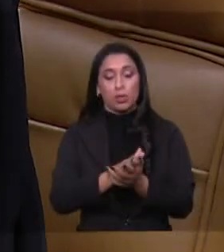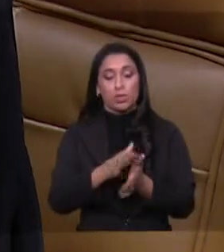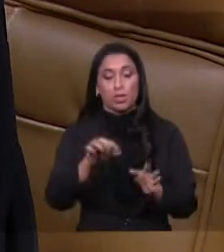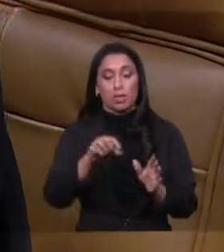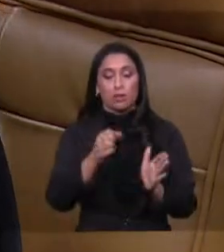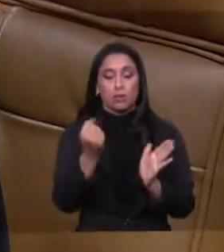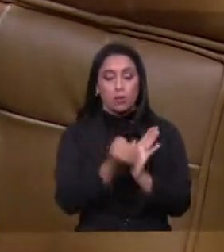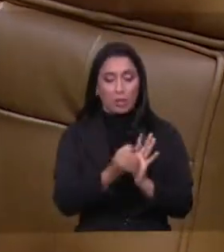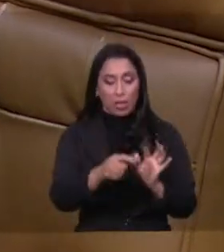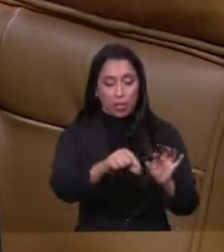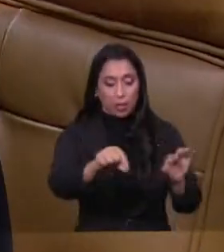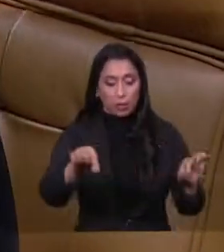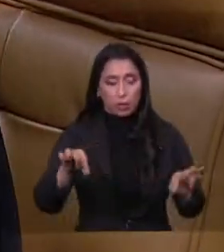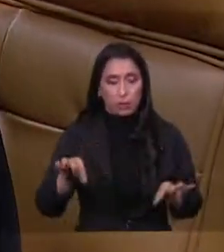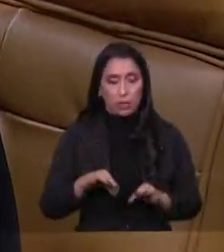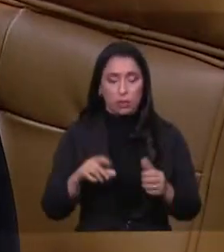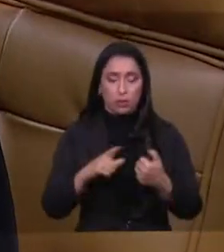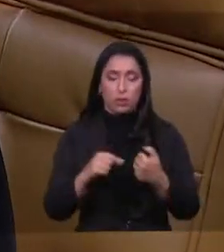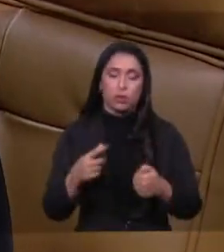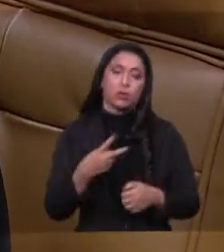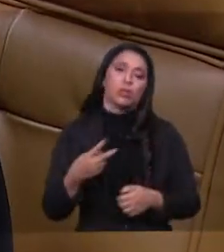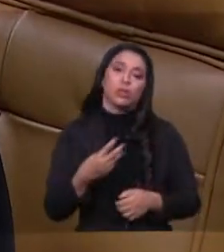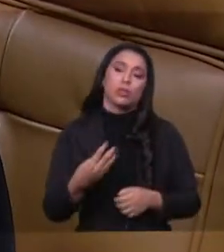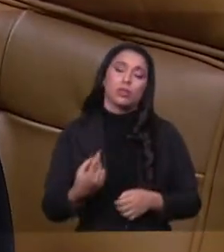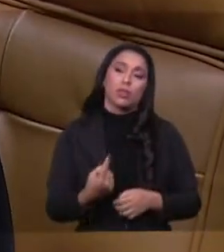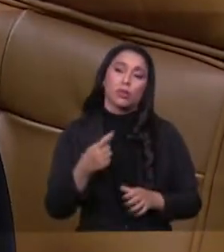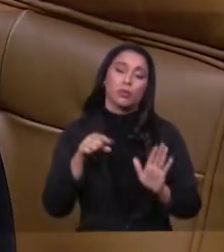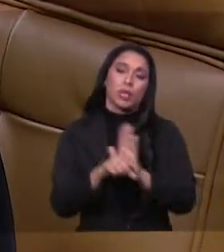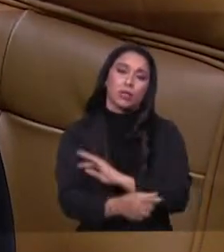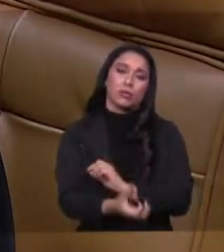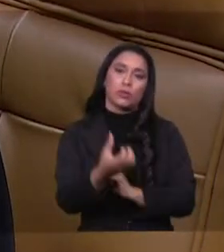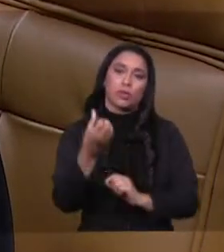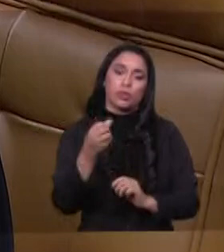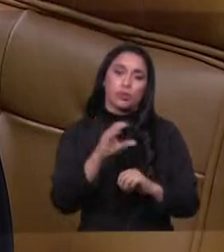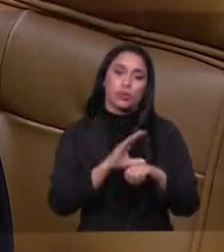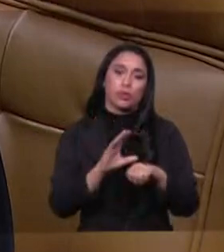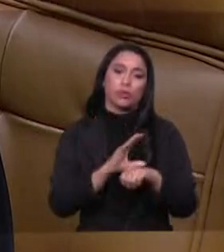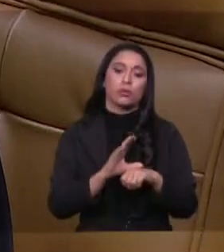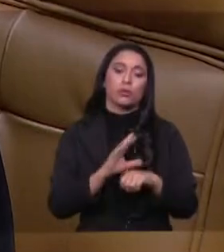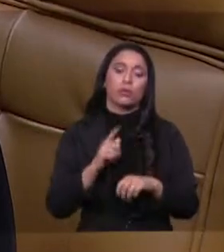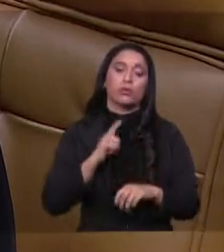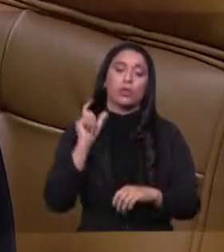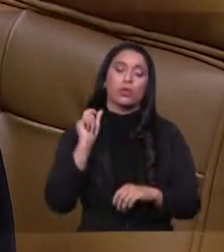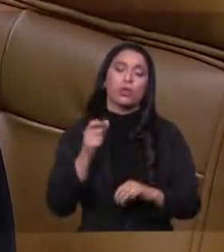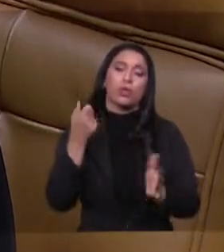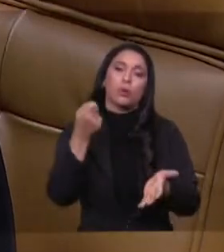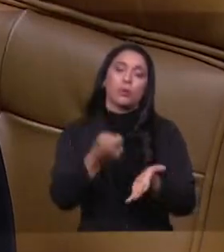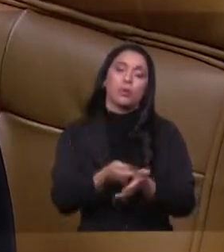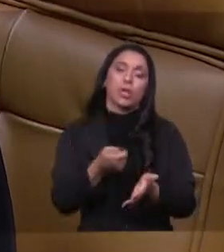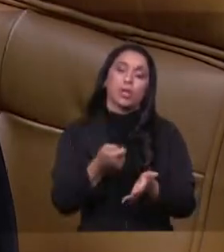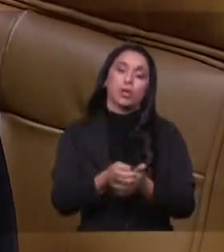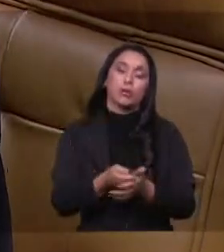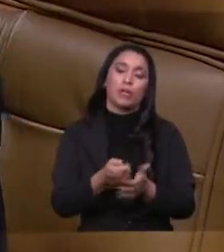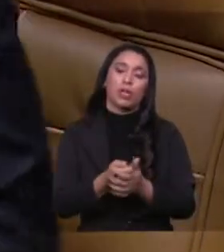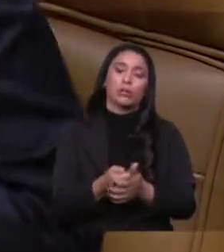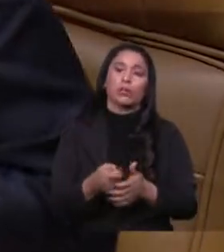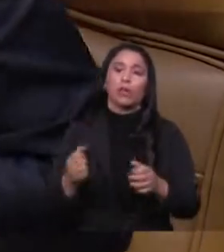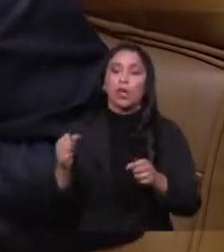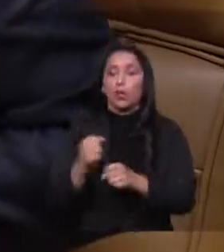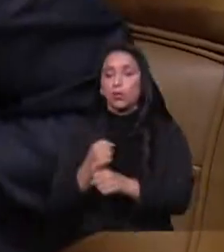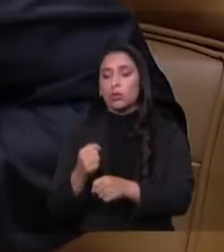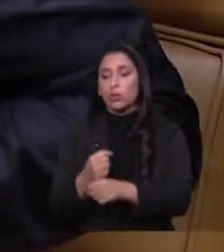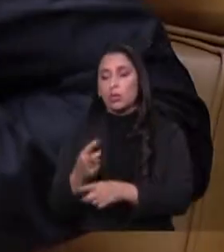demarcatório, fundamentada no artigo 231, parágrafo 6º da Constituição, relativamente à indenização por benfeitorias